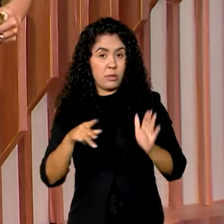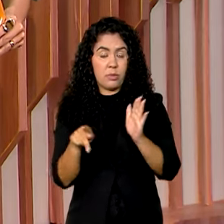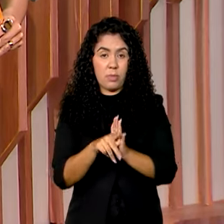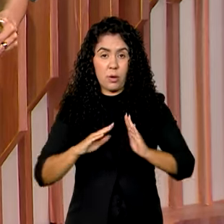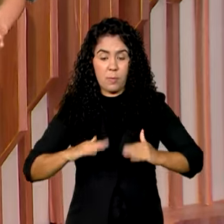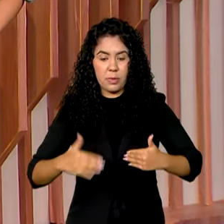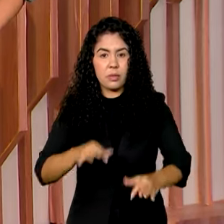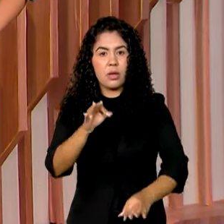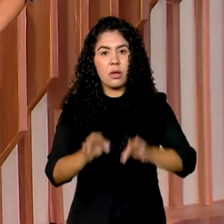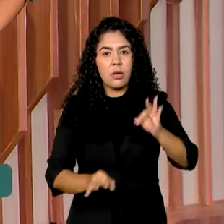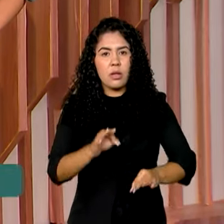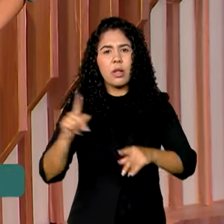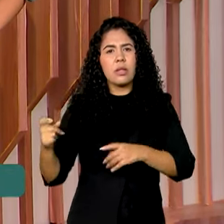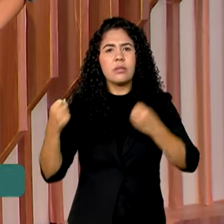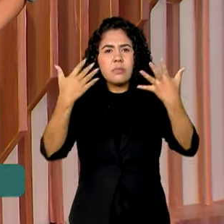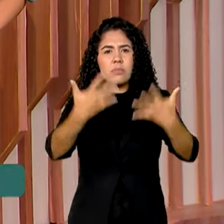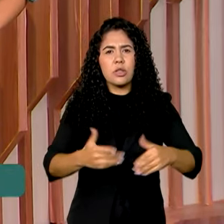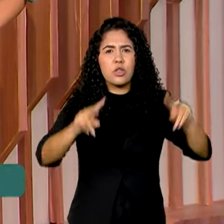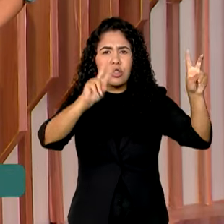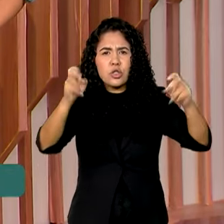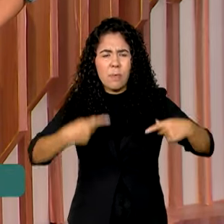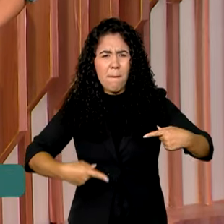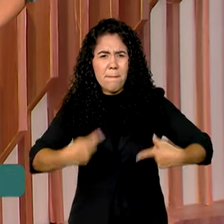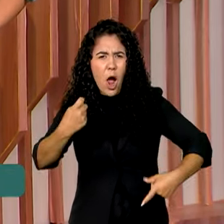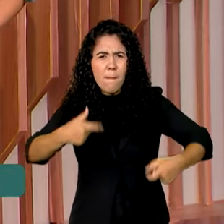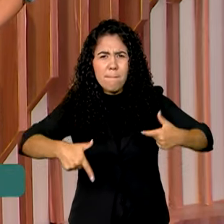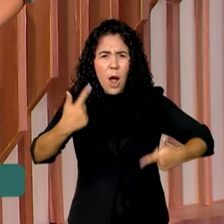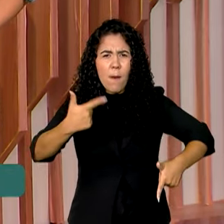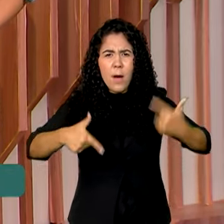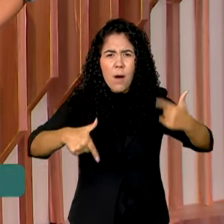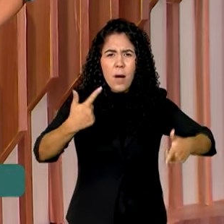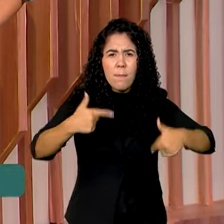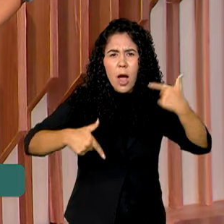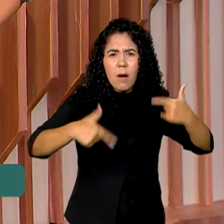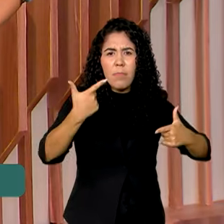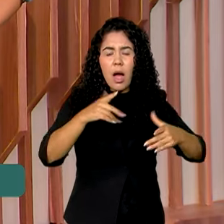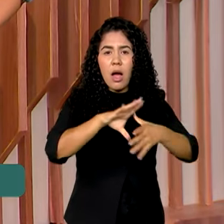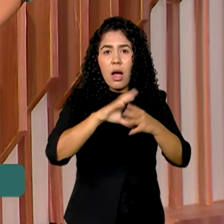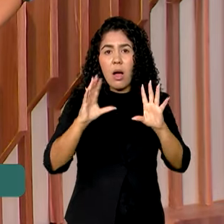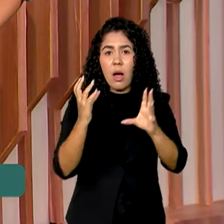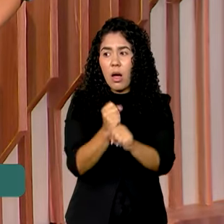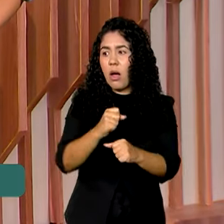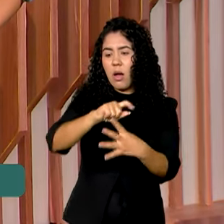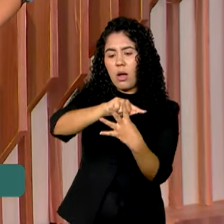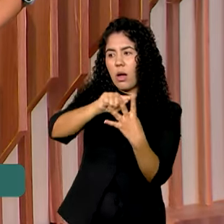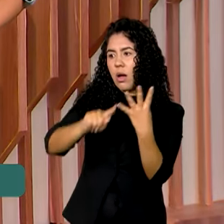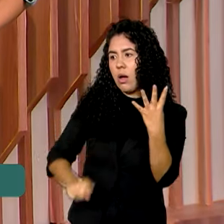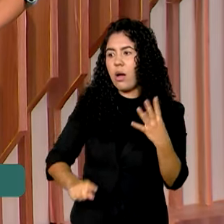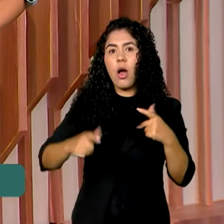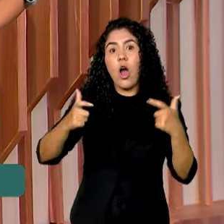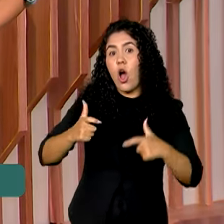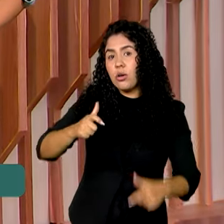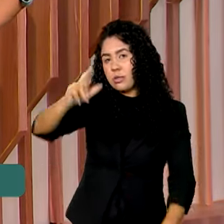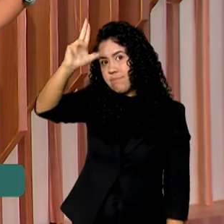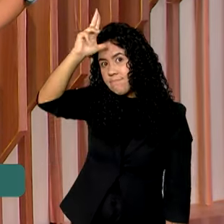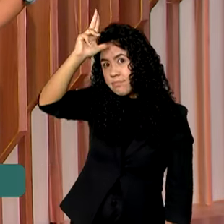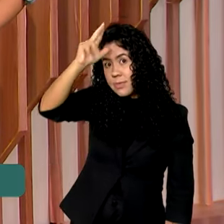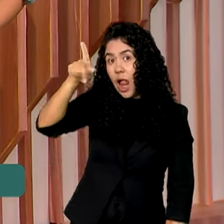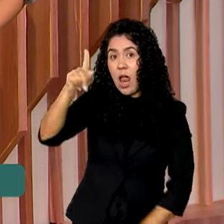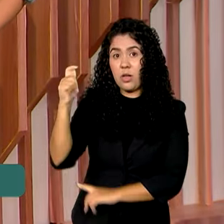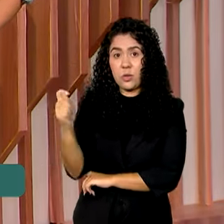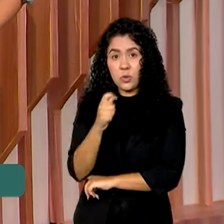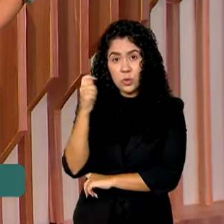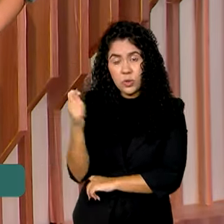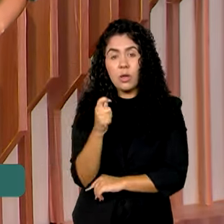manifestou sobre um tiroteio que deixou quatro mortos e nove feridos em Nova Hamburgo no Rio Grande do Sul Segundo a